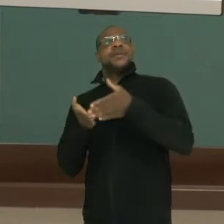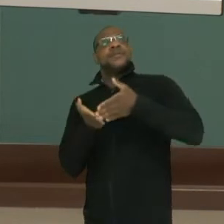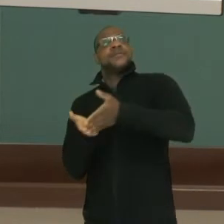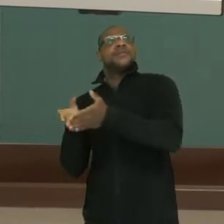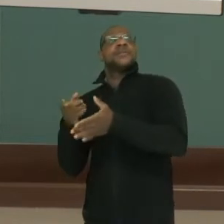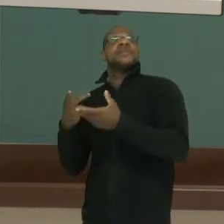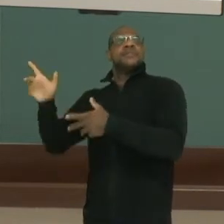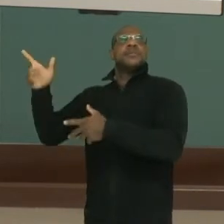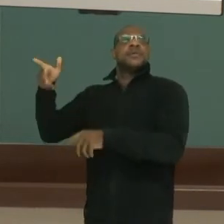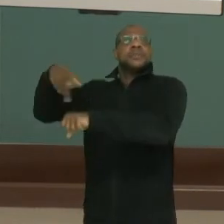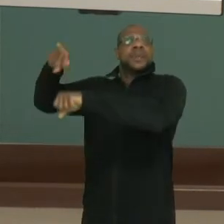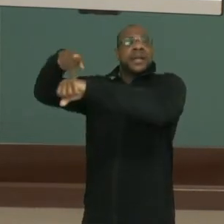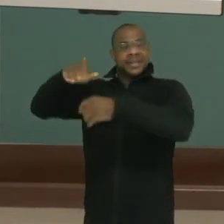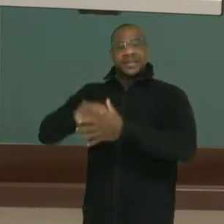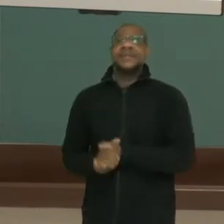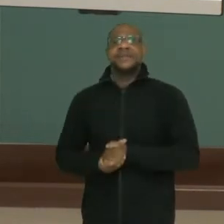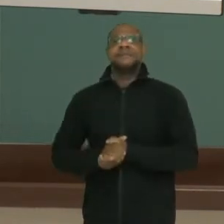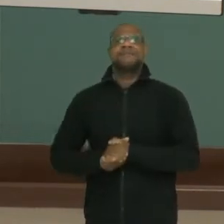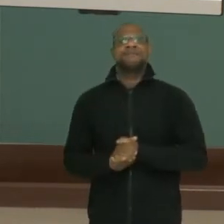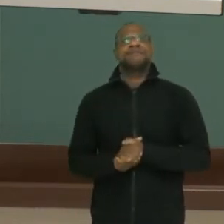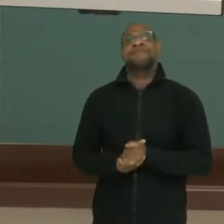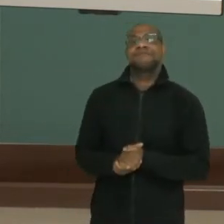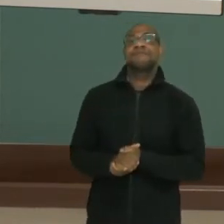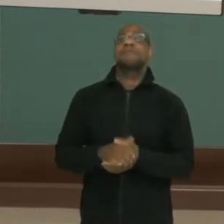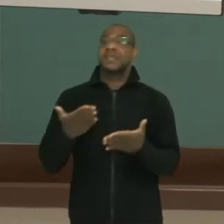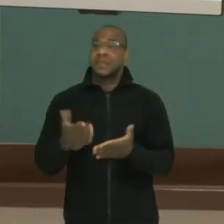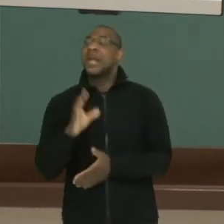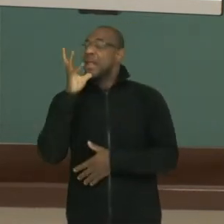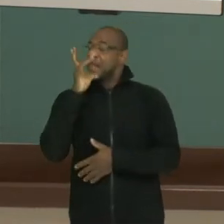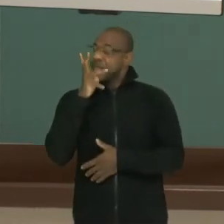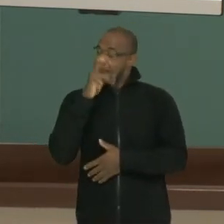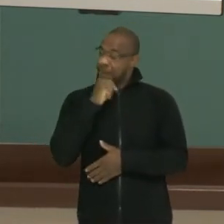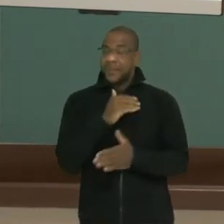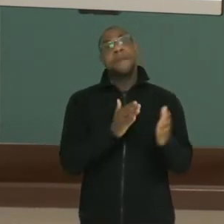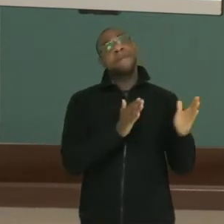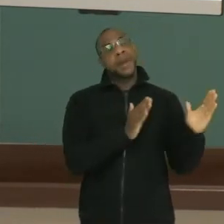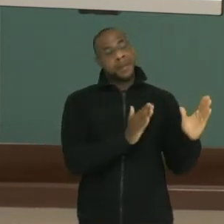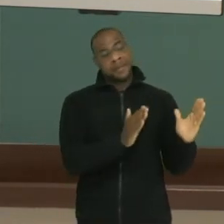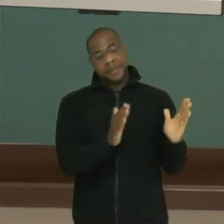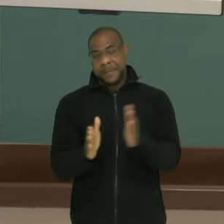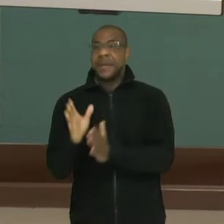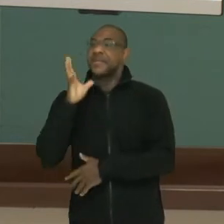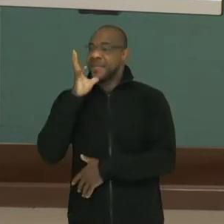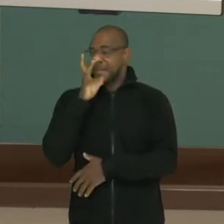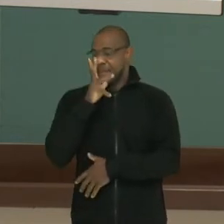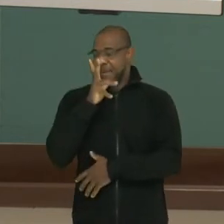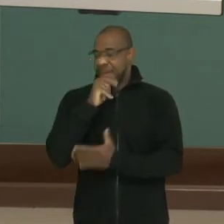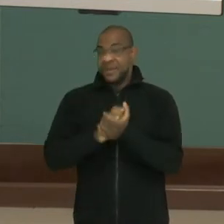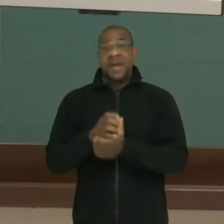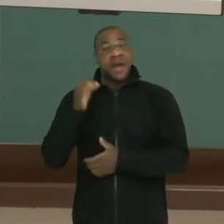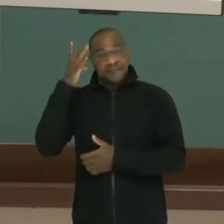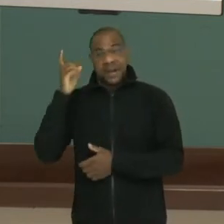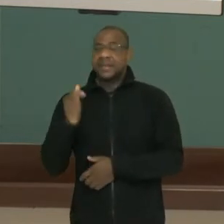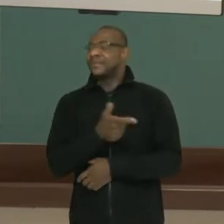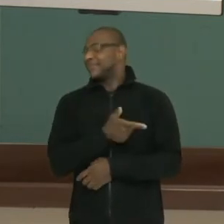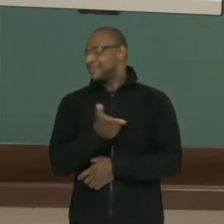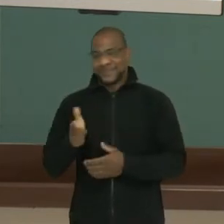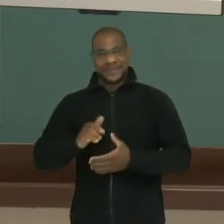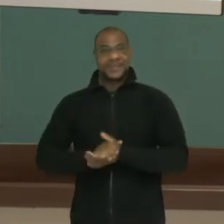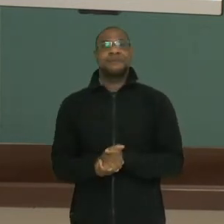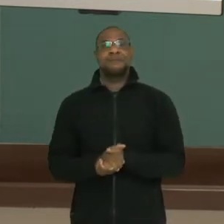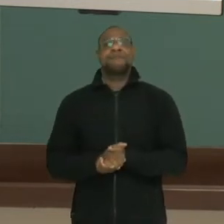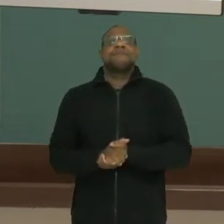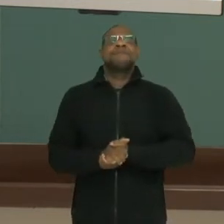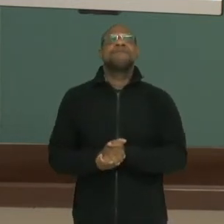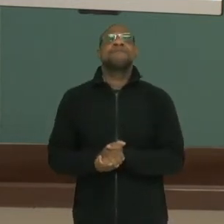eles encaixotavam esses açúcares, esses pães de açúcar, né? E aí eram levados até os portos, onde eram levados